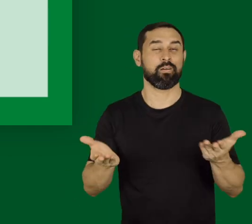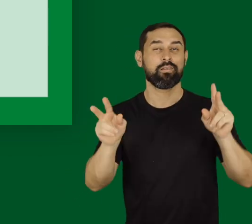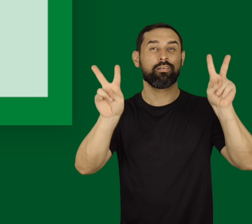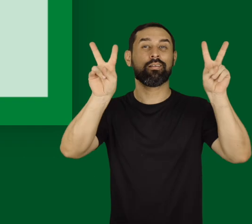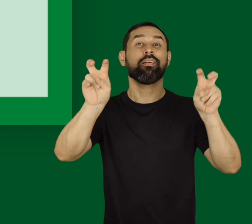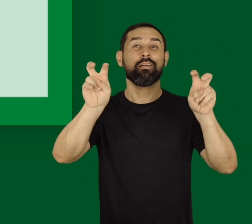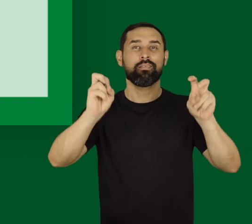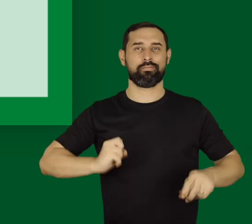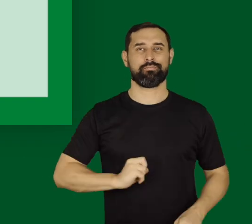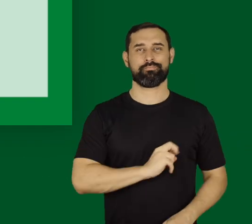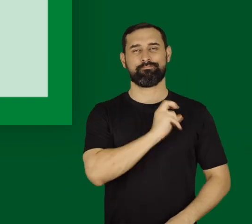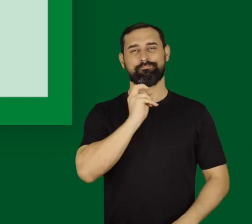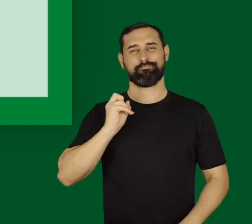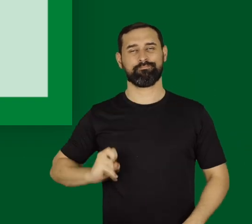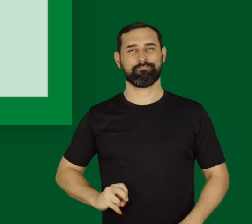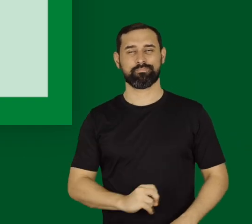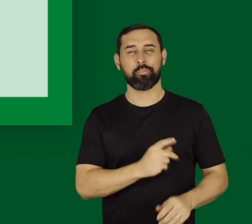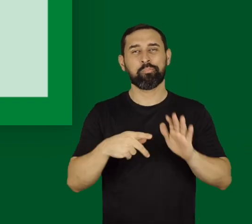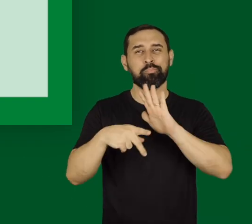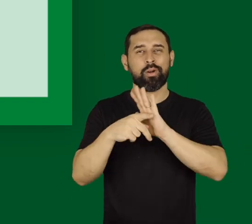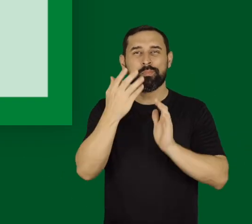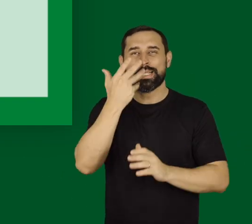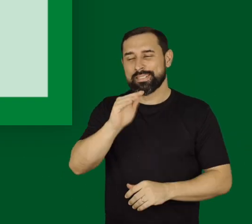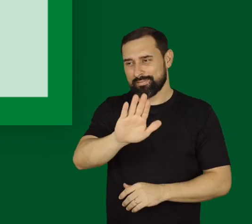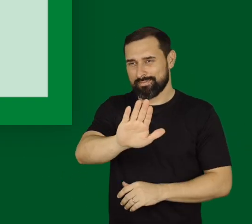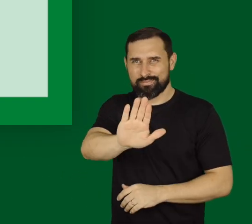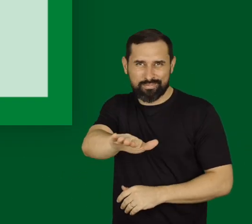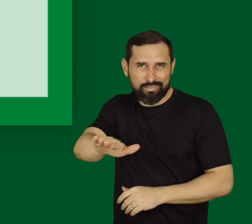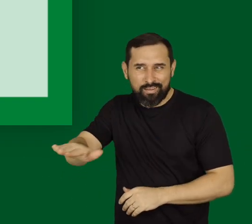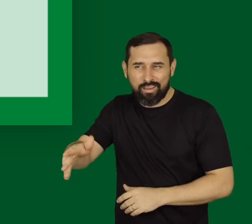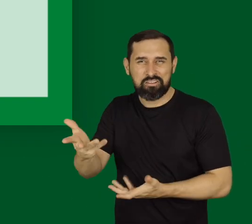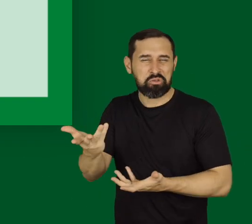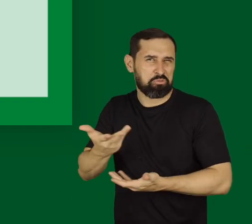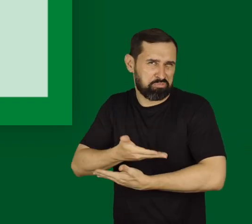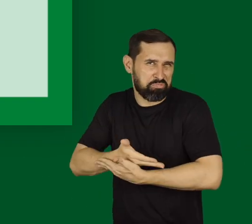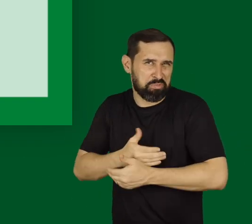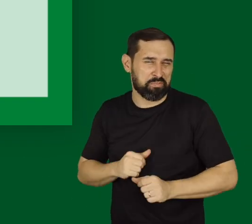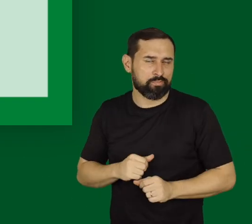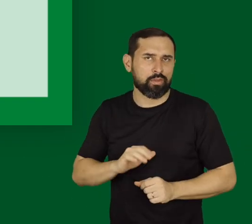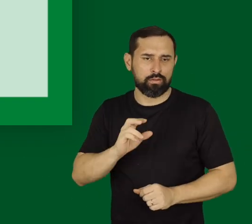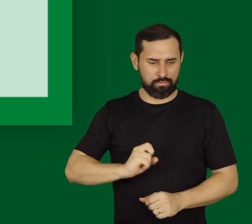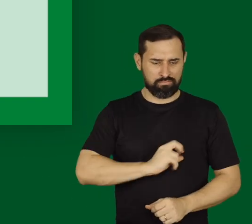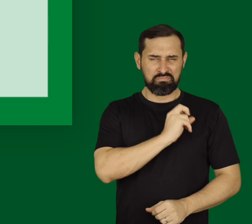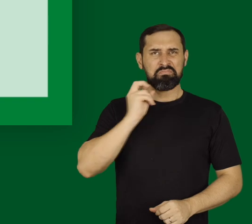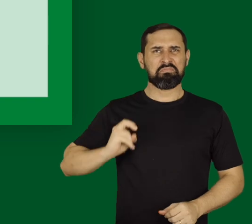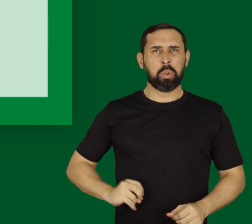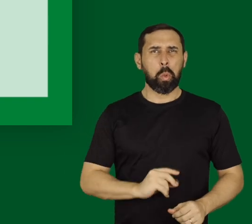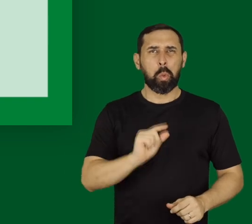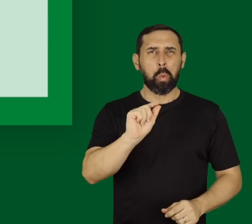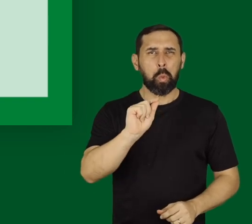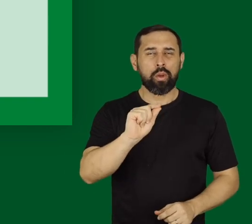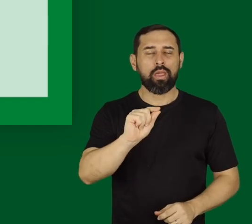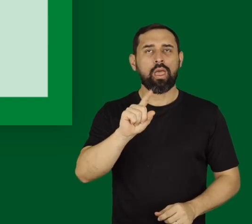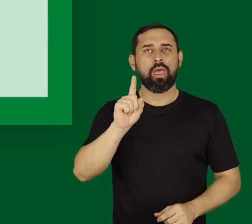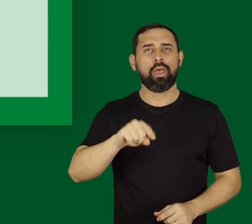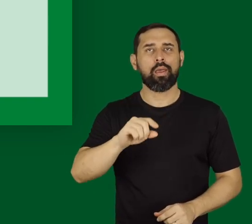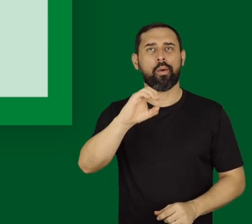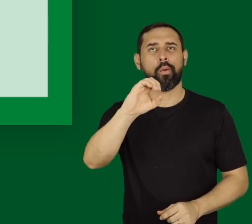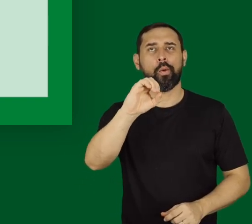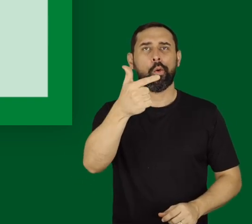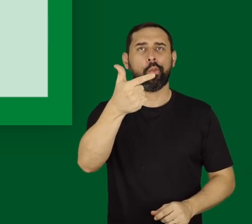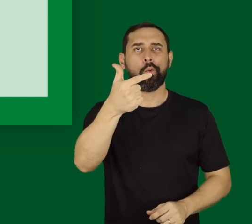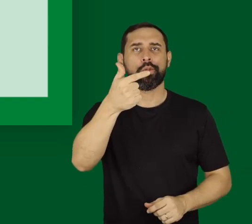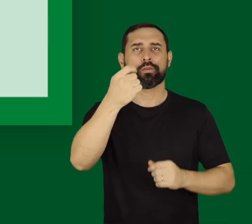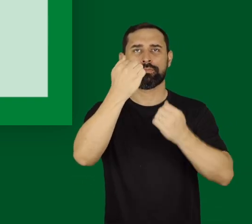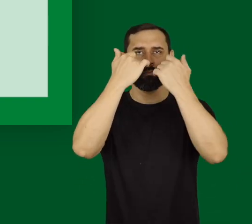Olá pessoal, vamos agora falar um pouco sobre o choque na faixa etária pediátrica. Então o choque é uma condição